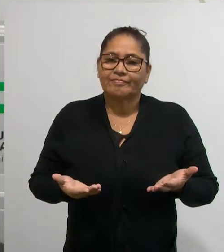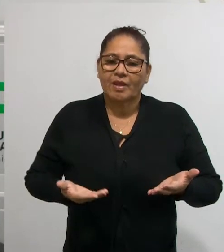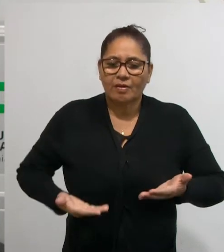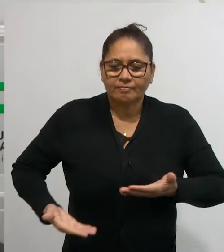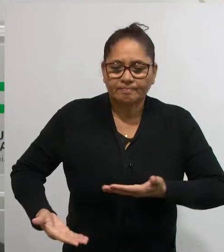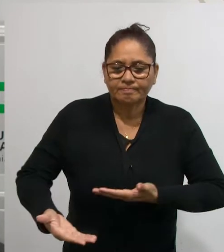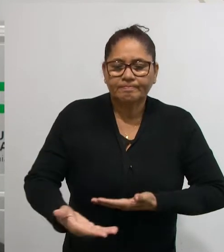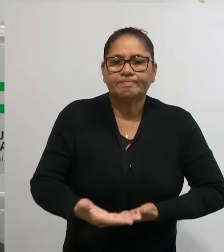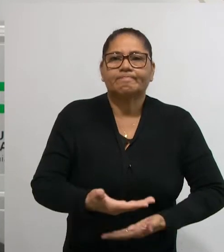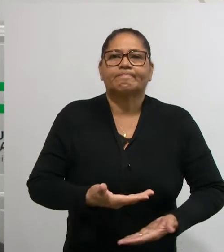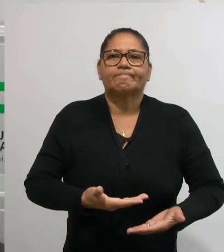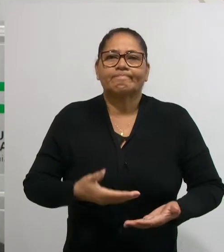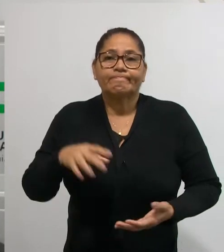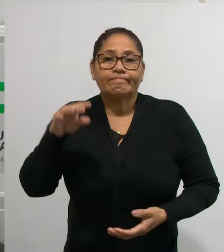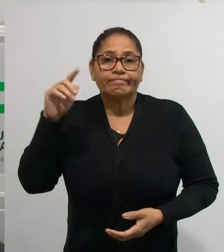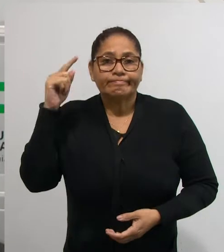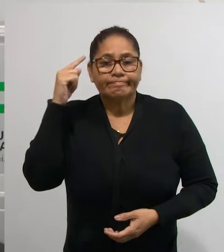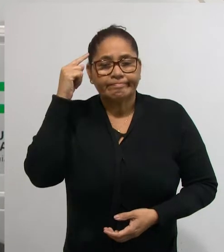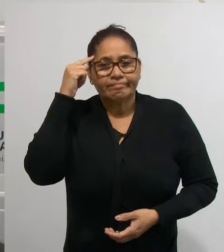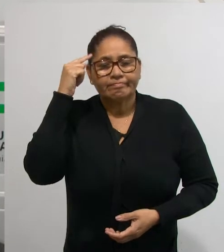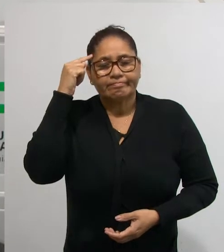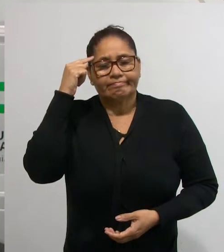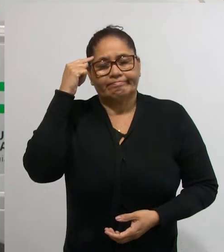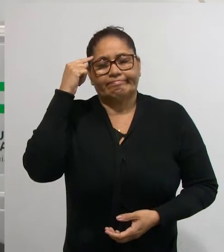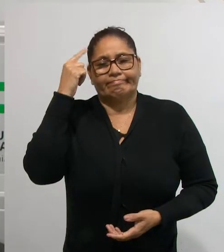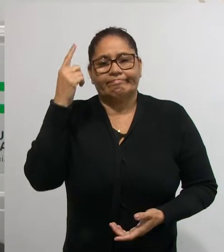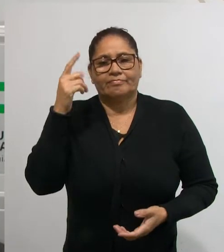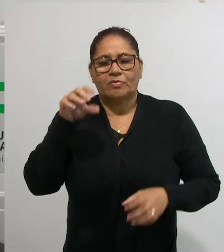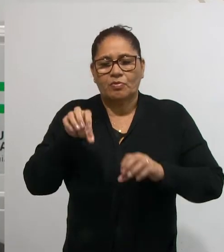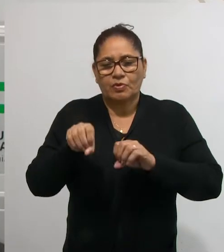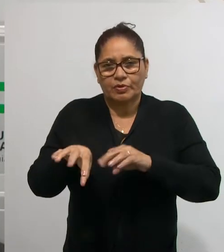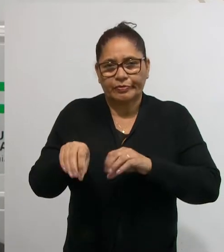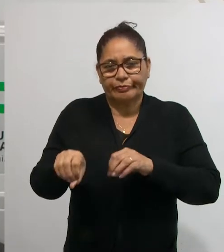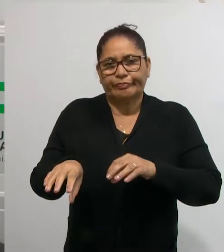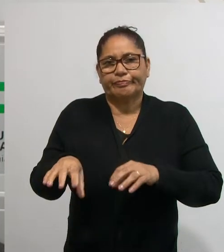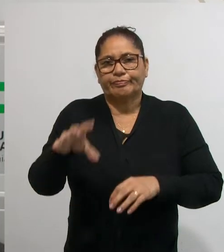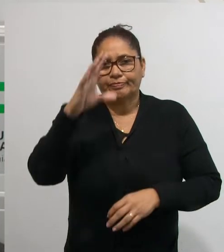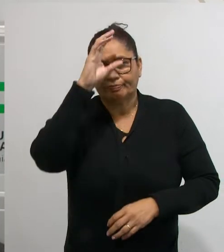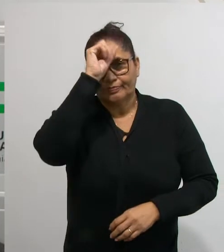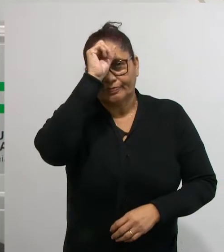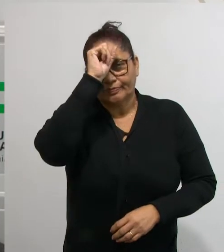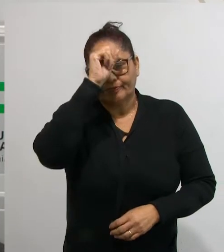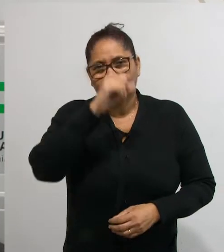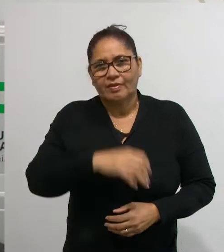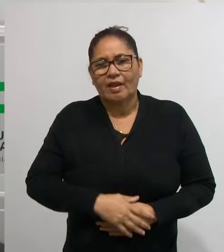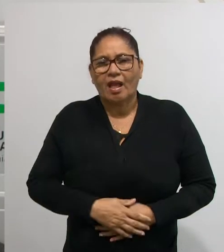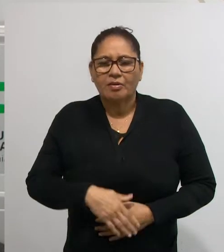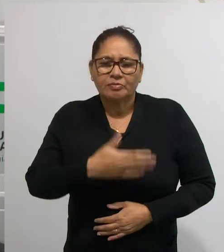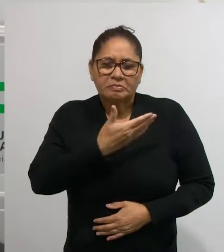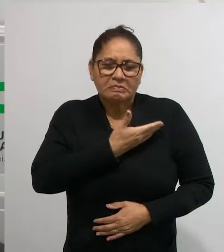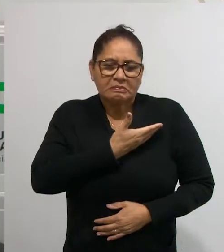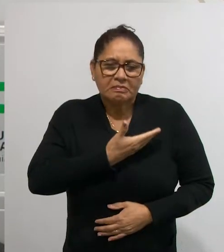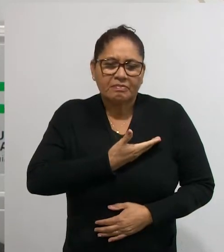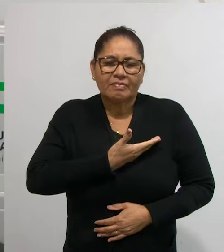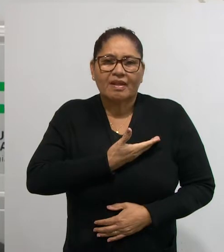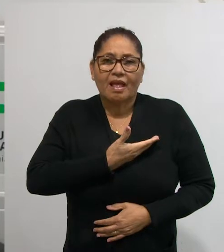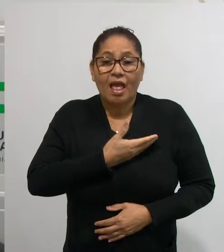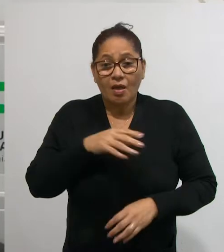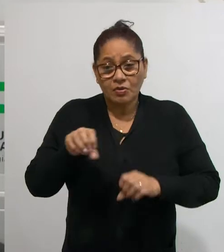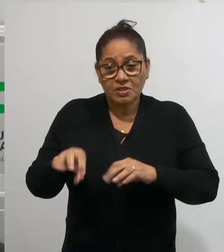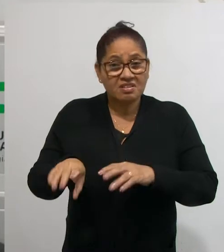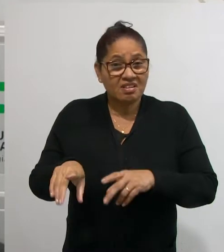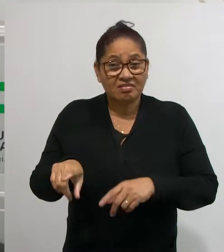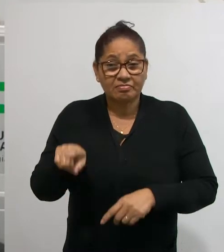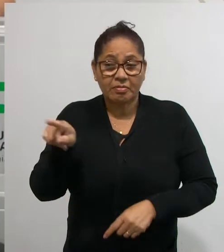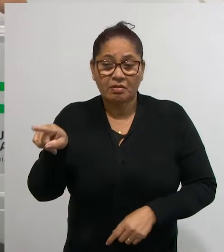que reflete uma outra ação, o de ensinar e de aprender. Então, muitos colegas dizem assim, eu ensinei, mas ele